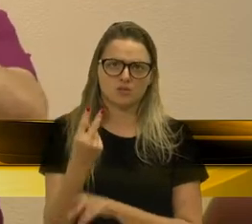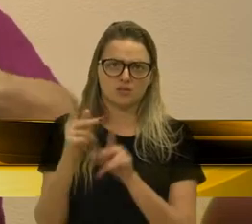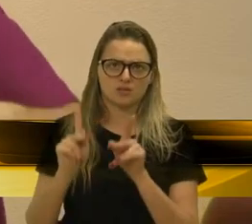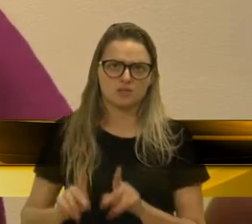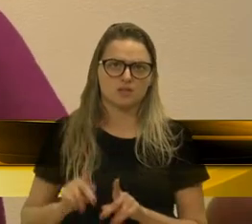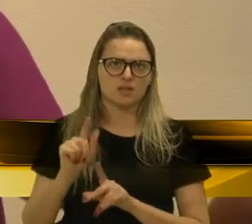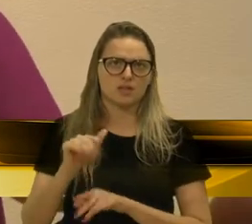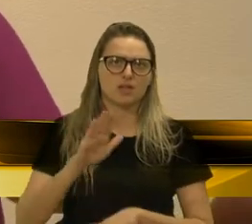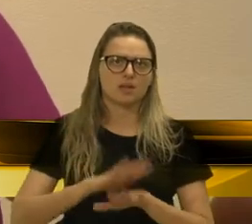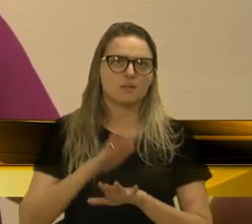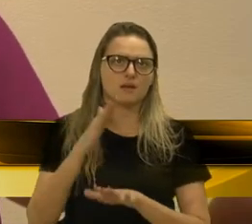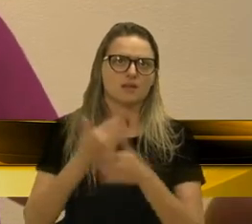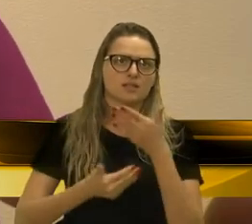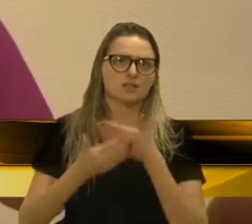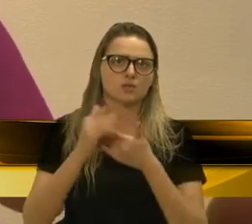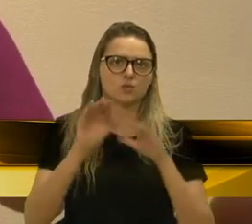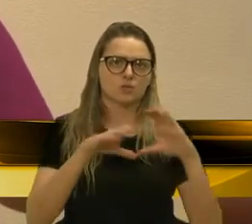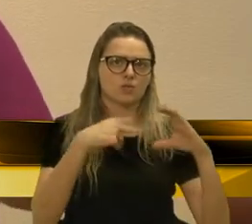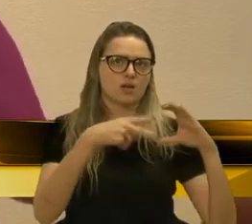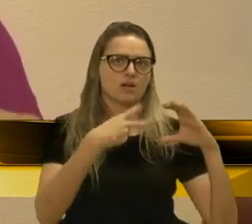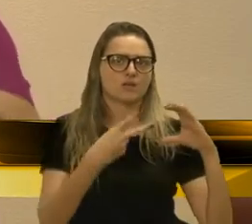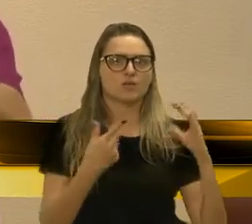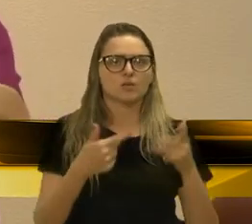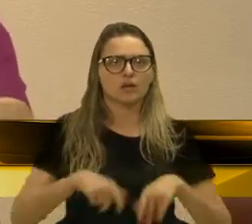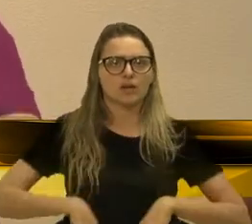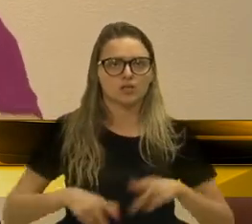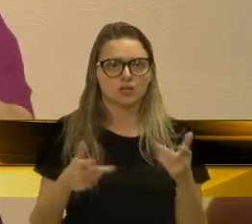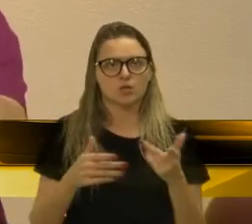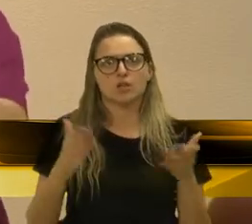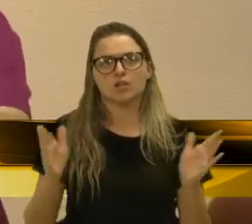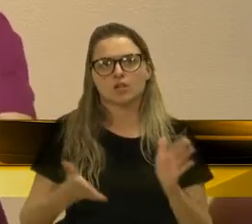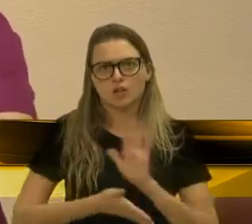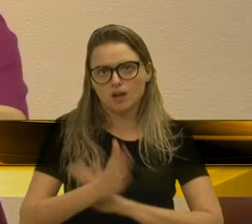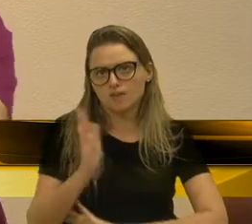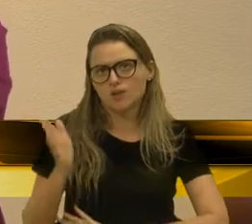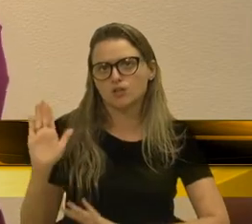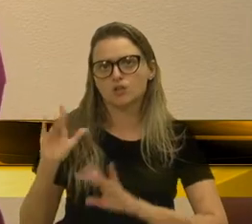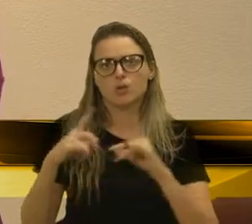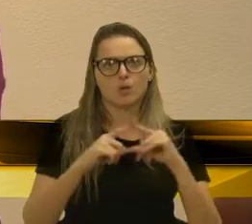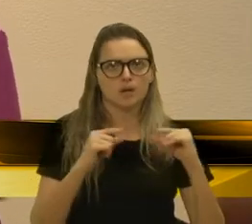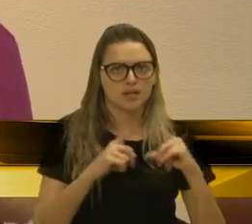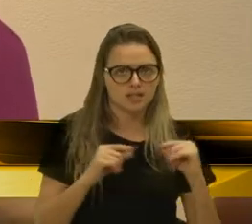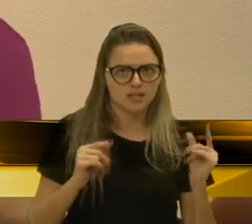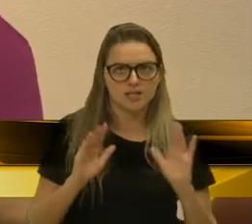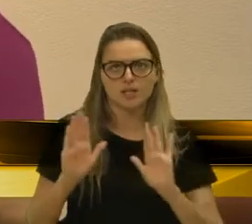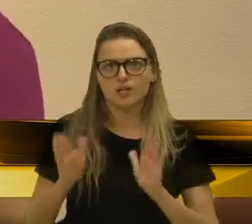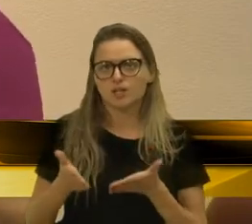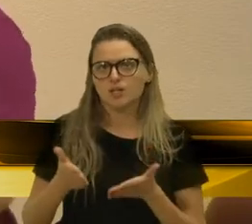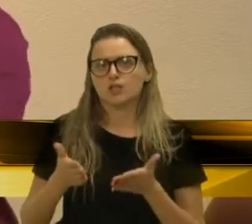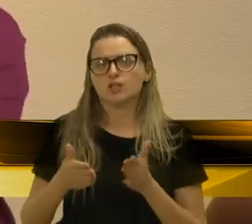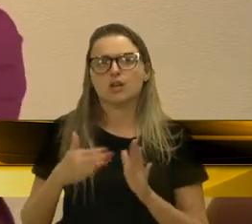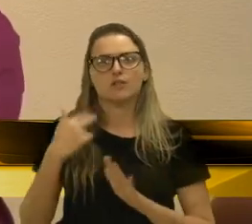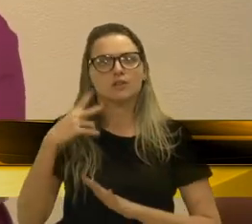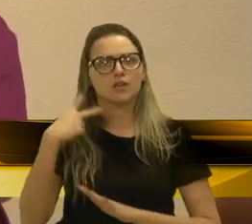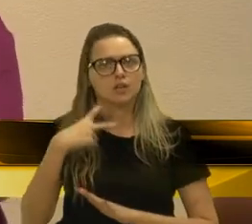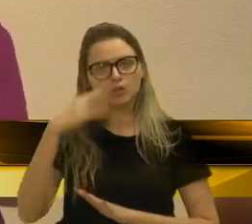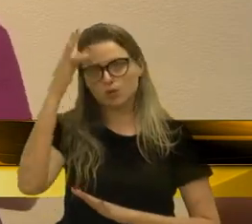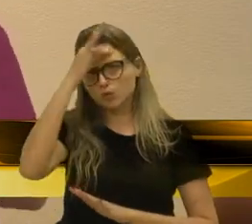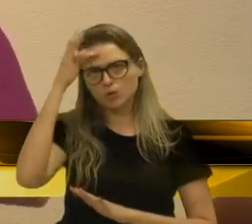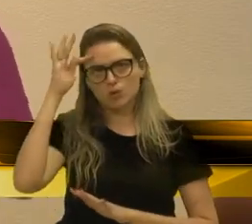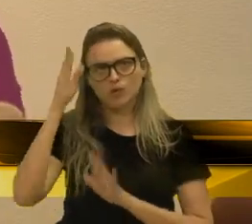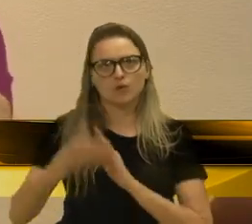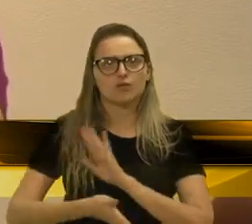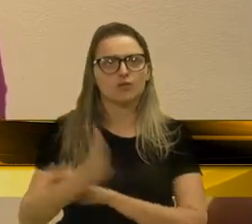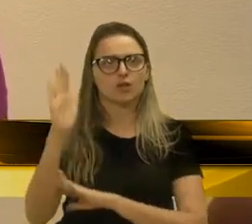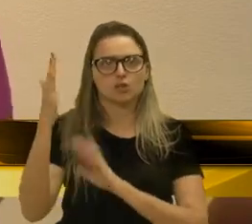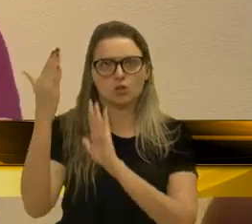que toda a Câmara gastou esse ano em diárias. E olha que nós já fomos algumas vezes para Brasília, nós tivemos o vereador Toigo na